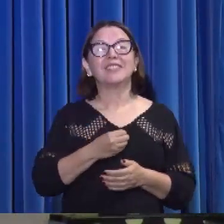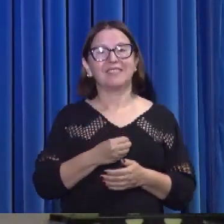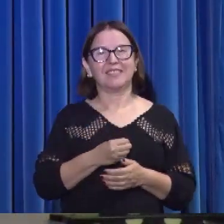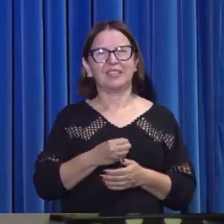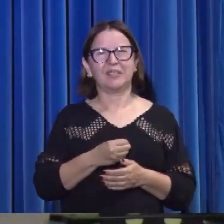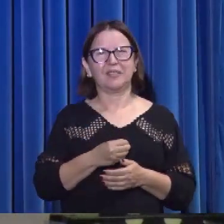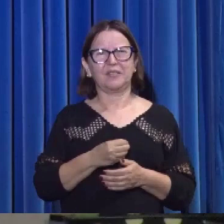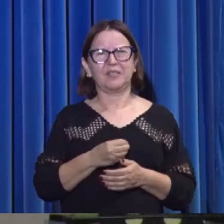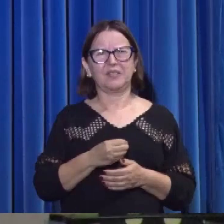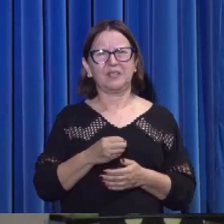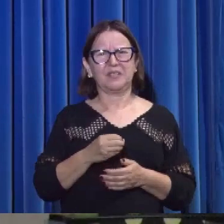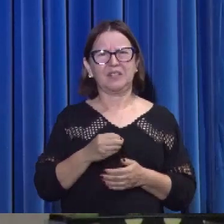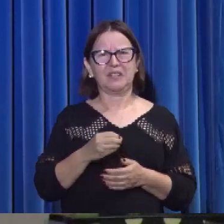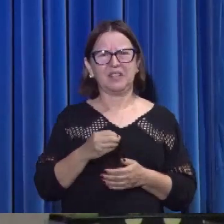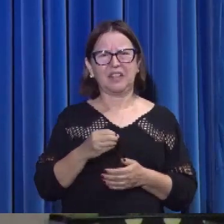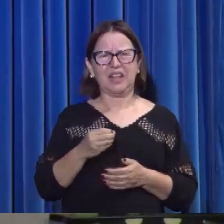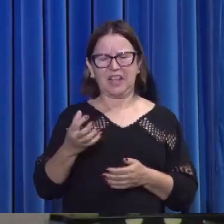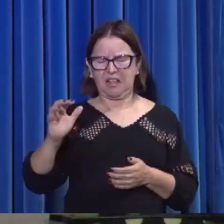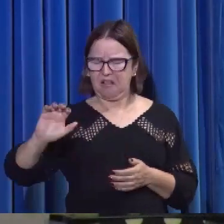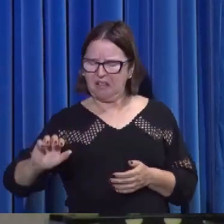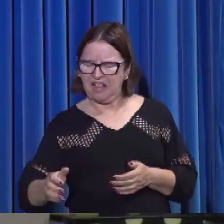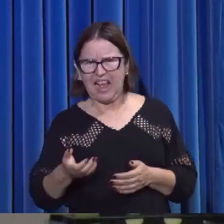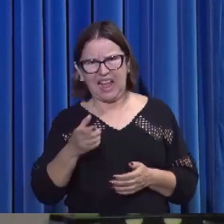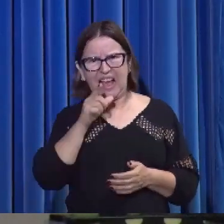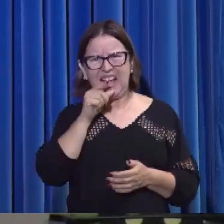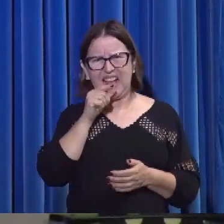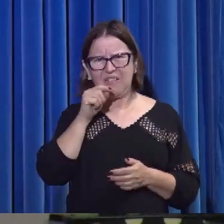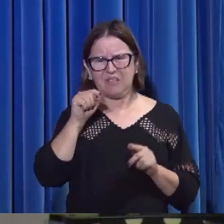punhado de água desse mundo aqui?